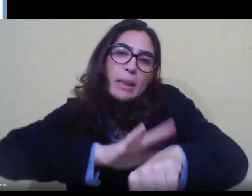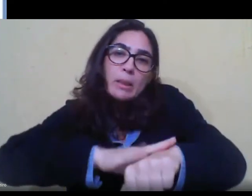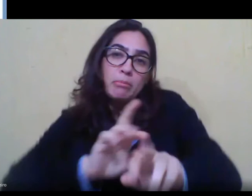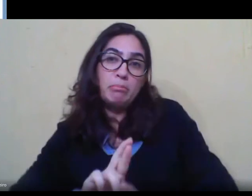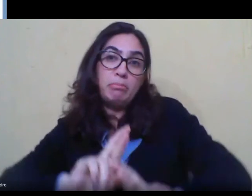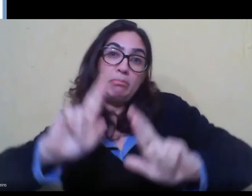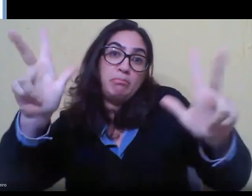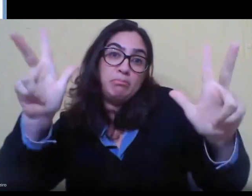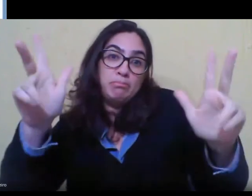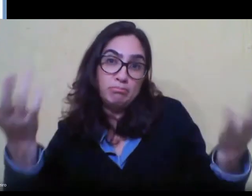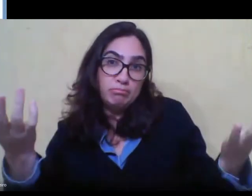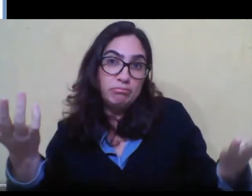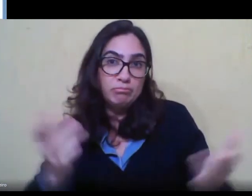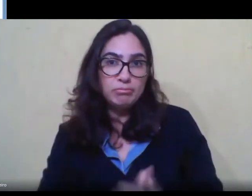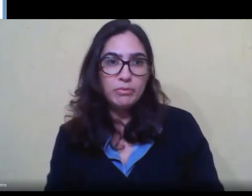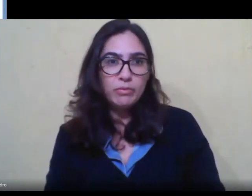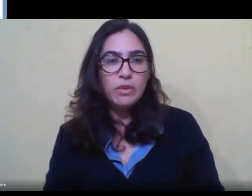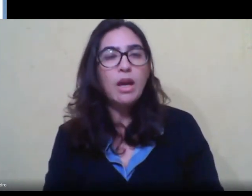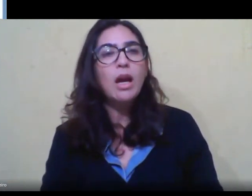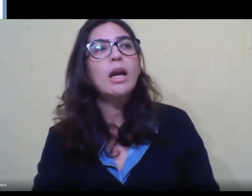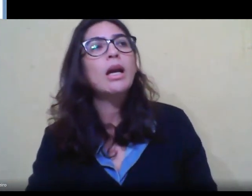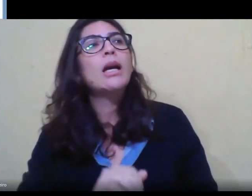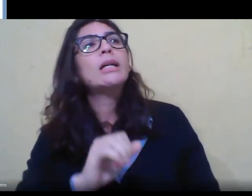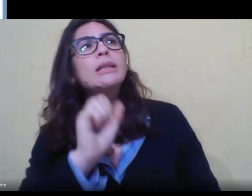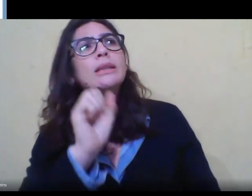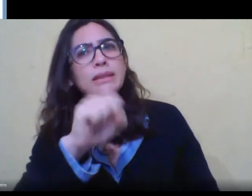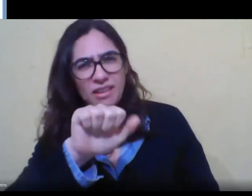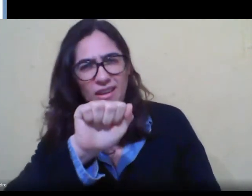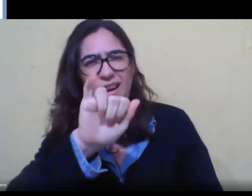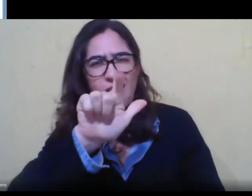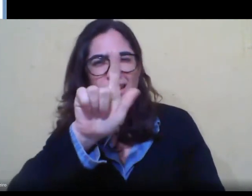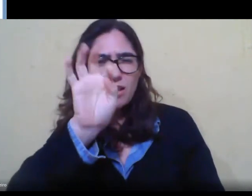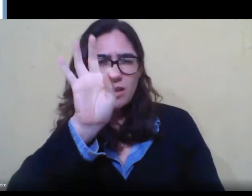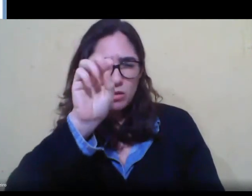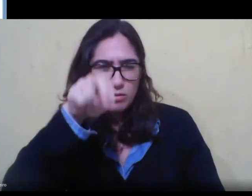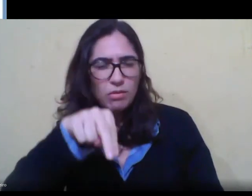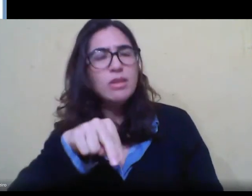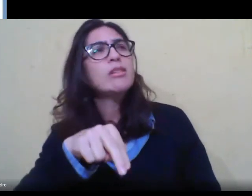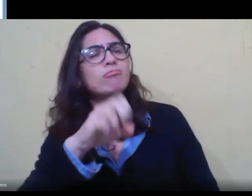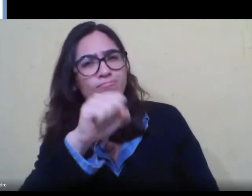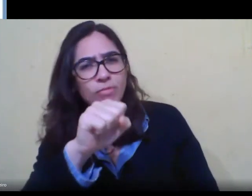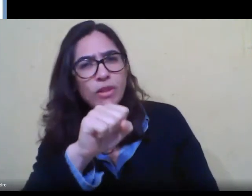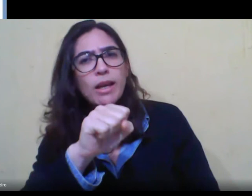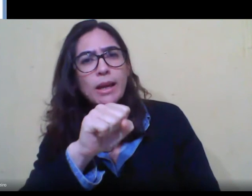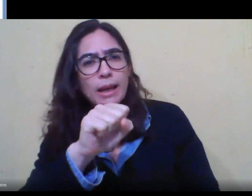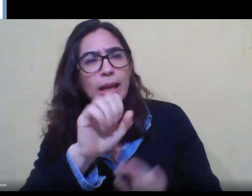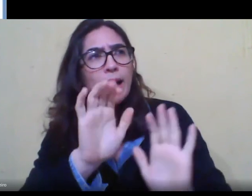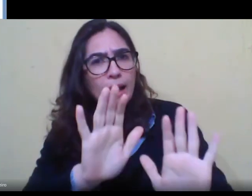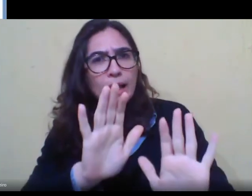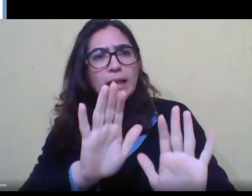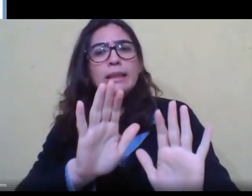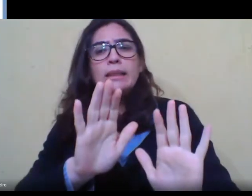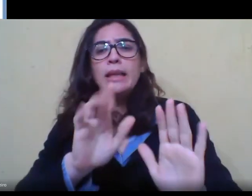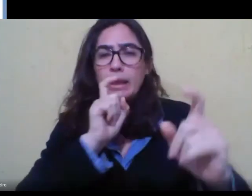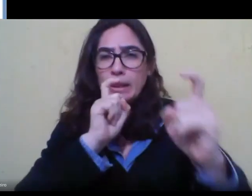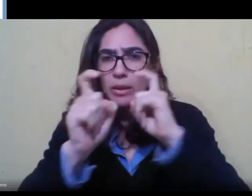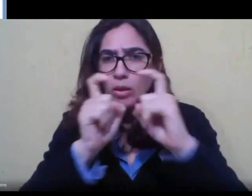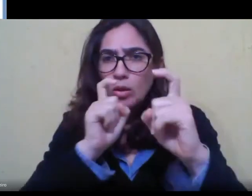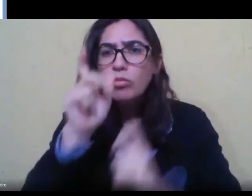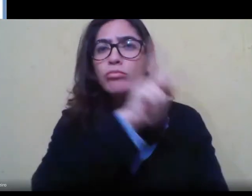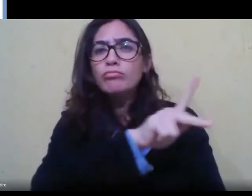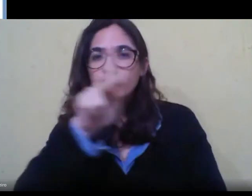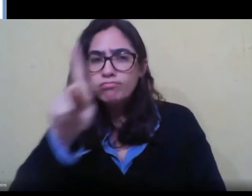Inclusive, essa foi uma sugestão que foi colocada quando o professor Mil está na reunião, foi uma sugestão que nós colocamos